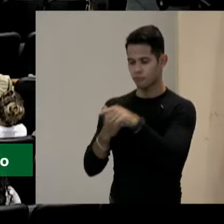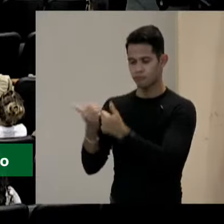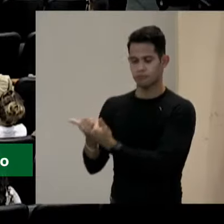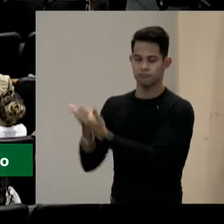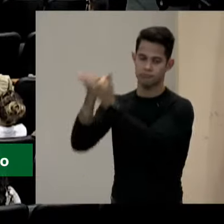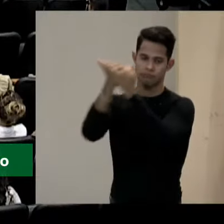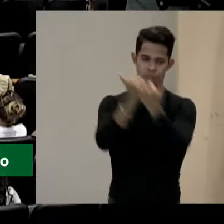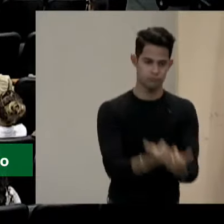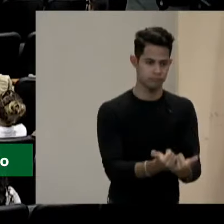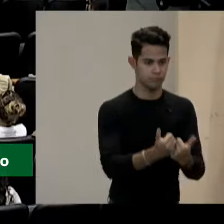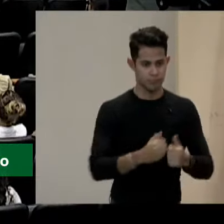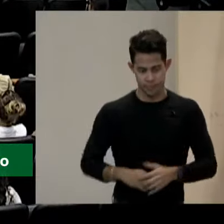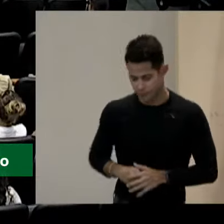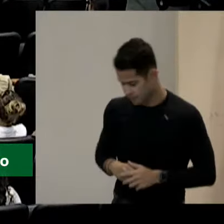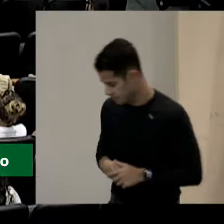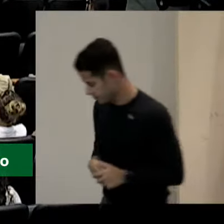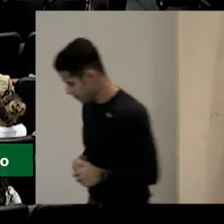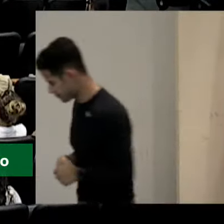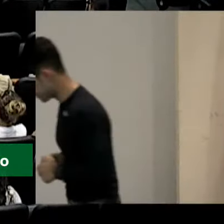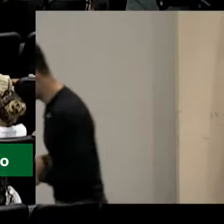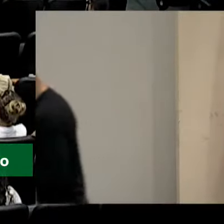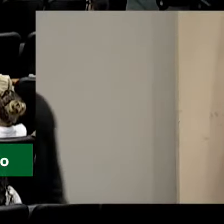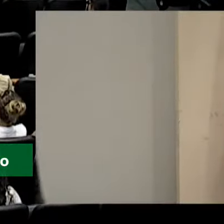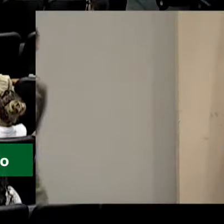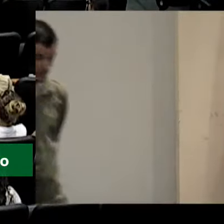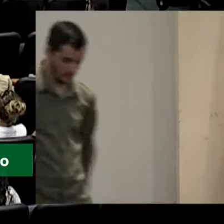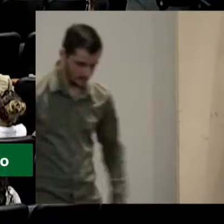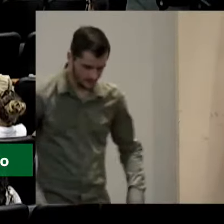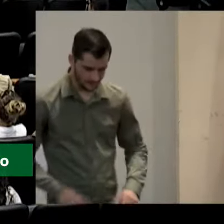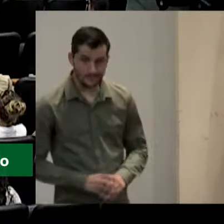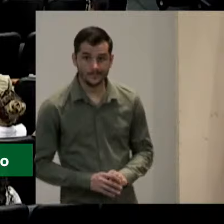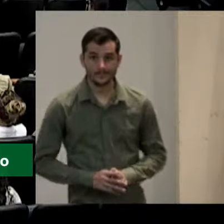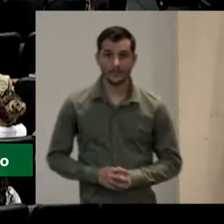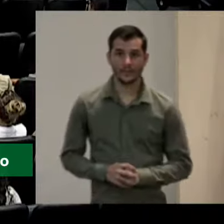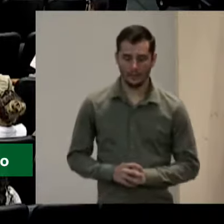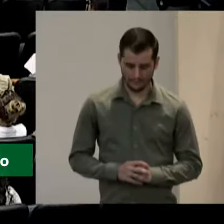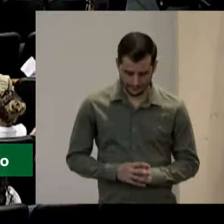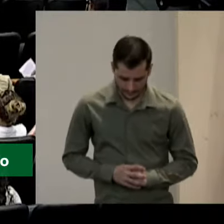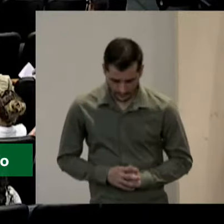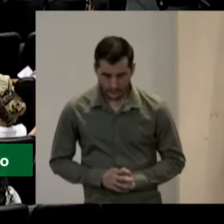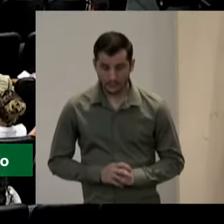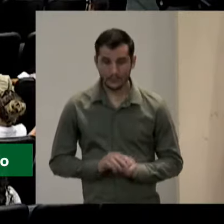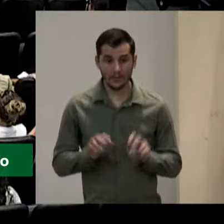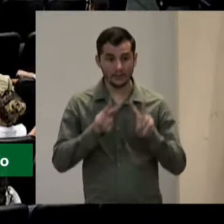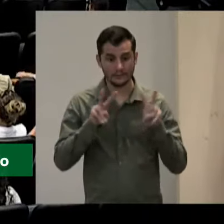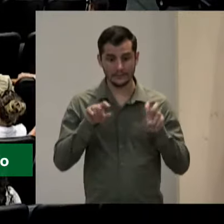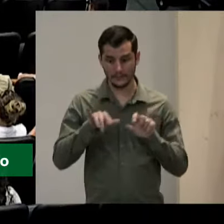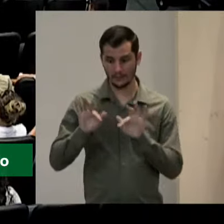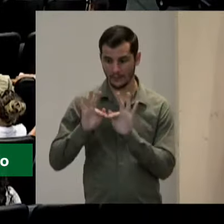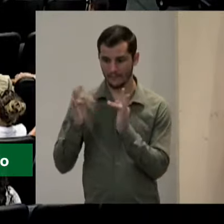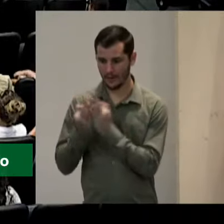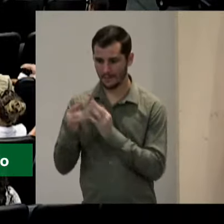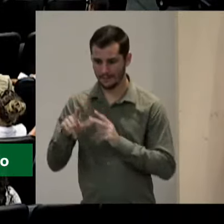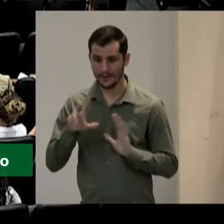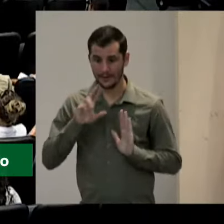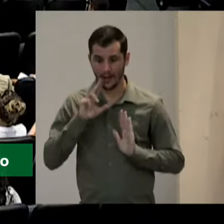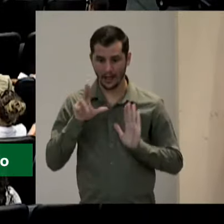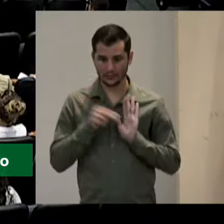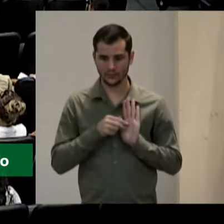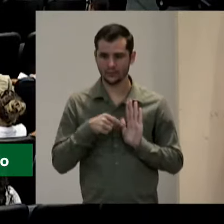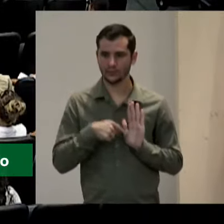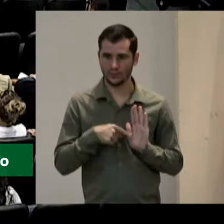quando eu falo da família assumir o seu papel, é até uma determinada fase. Talvez aí vamos colocar, dependendo da situação, das condições